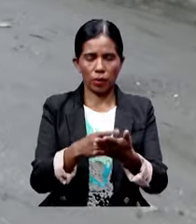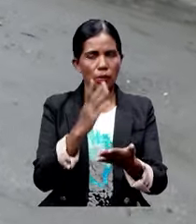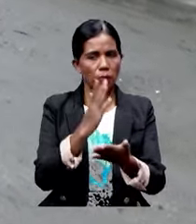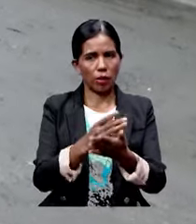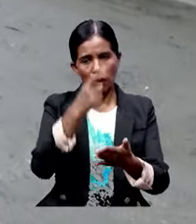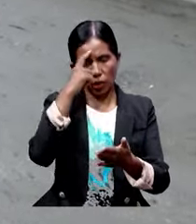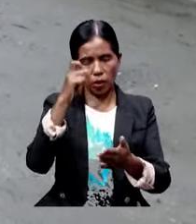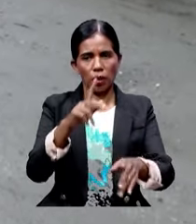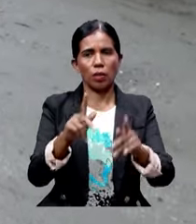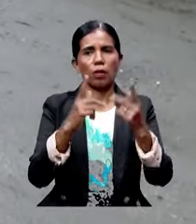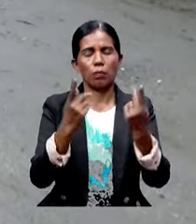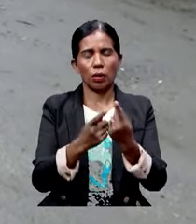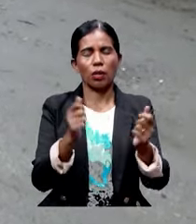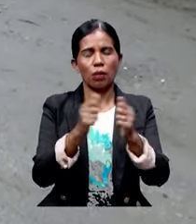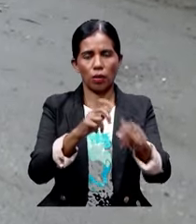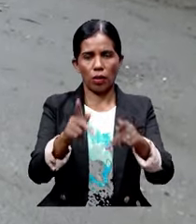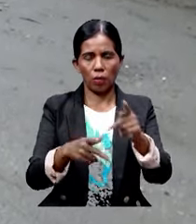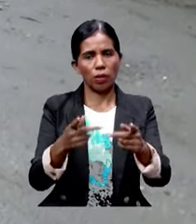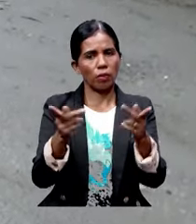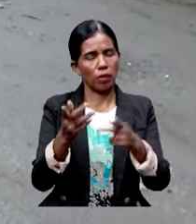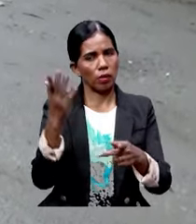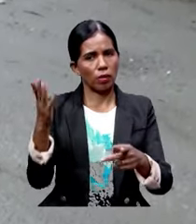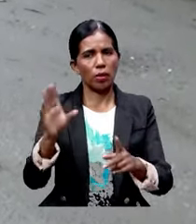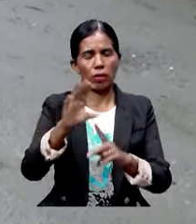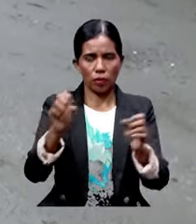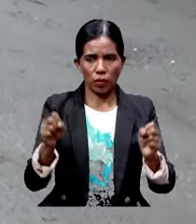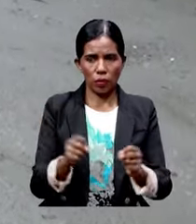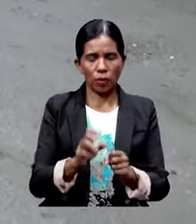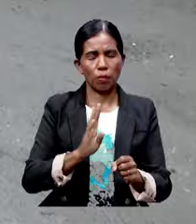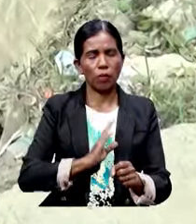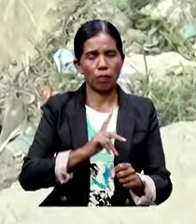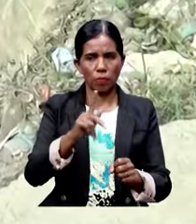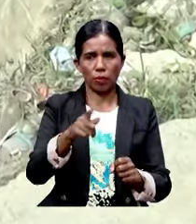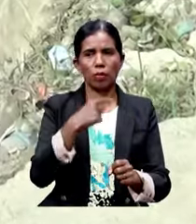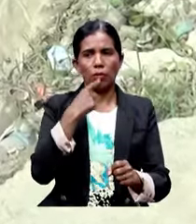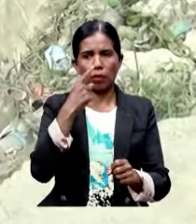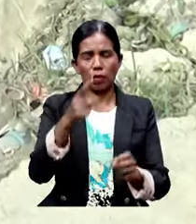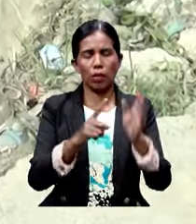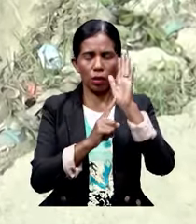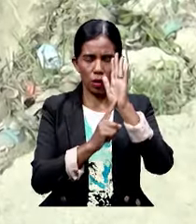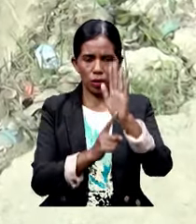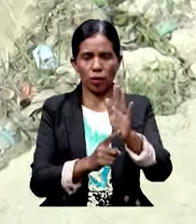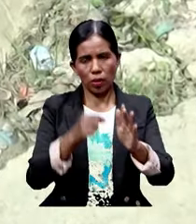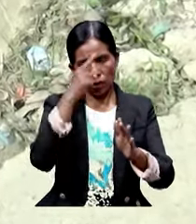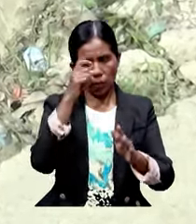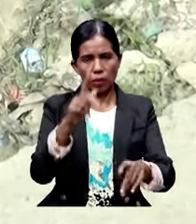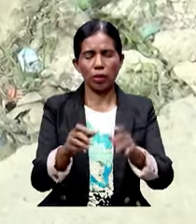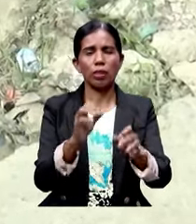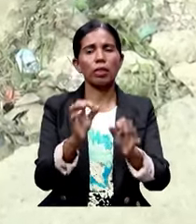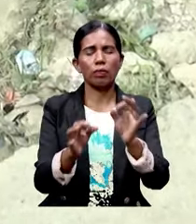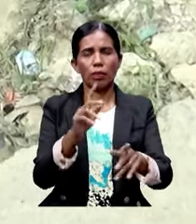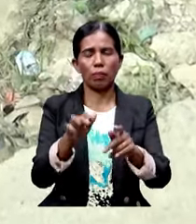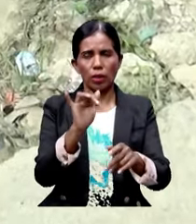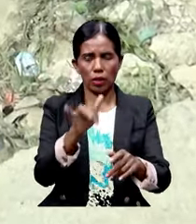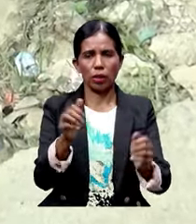desentendimento entre companhia e comunidade e a área refere. Sef suku Bebonuk no comunidade afetado sira atau preocupação né, tamo mas que comunidade Balung concorda